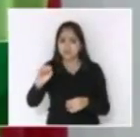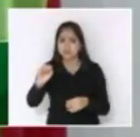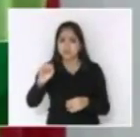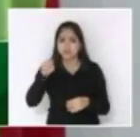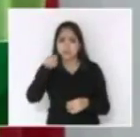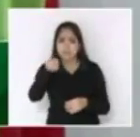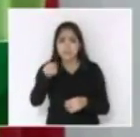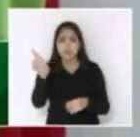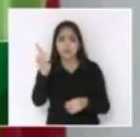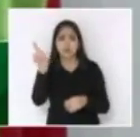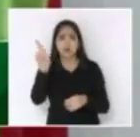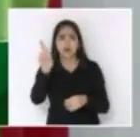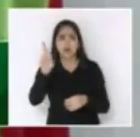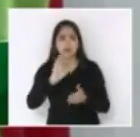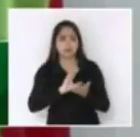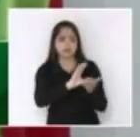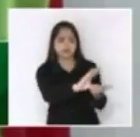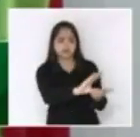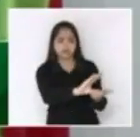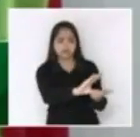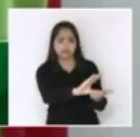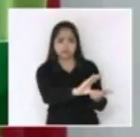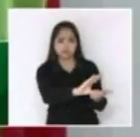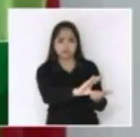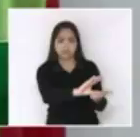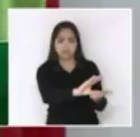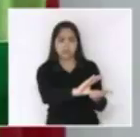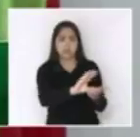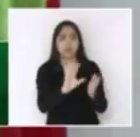festa. Ora, eu